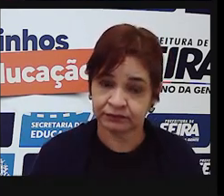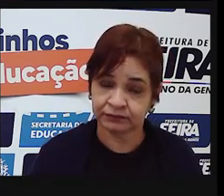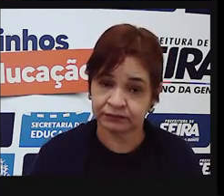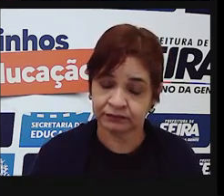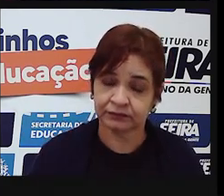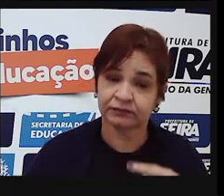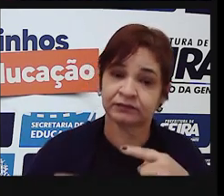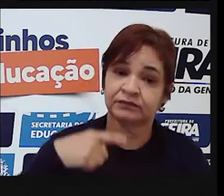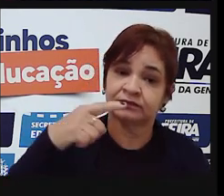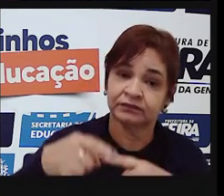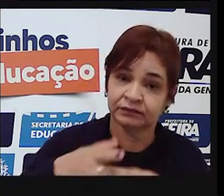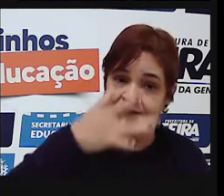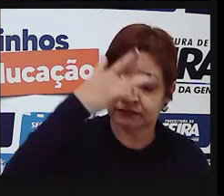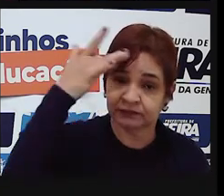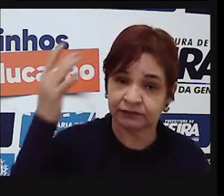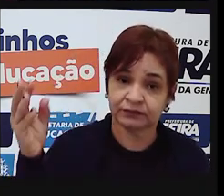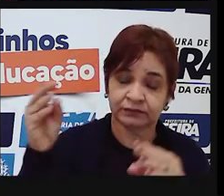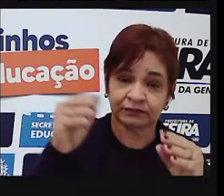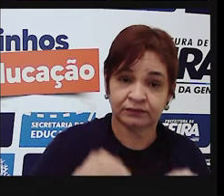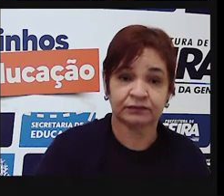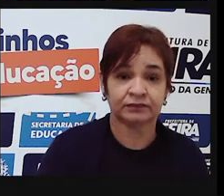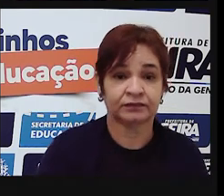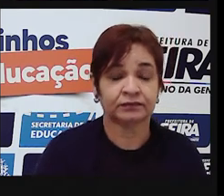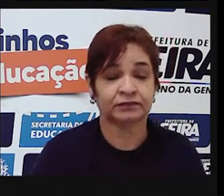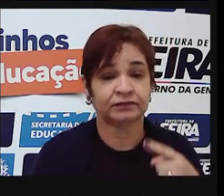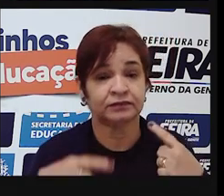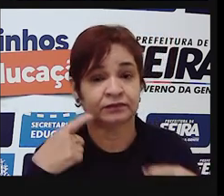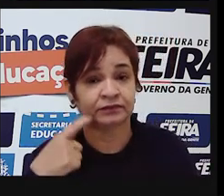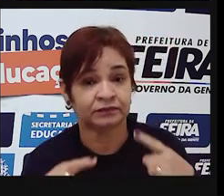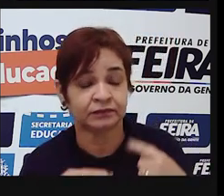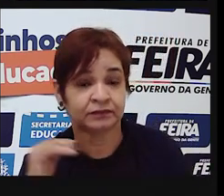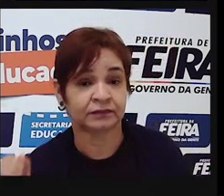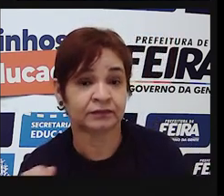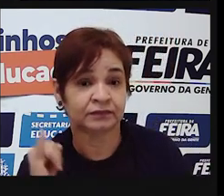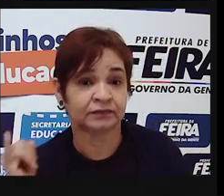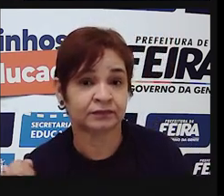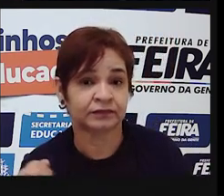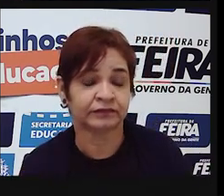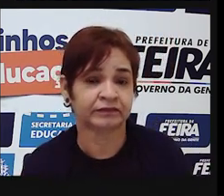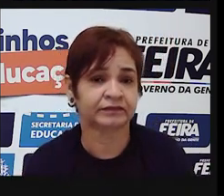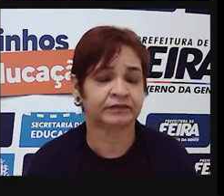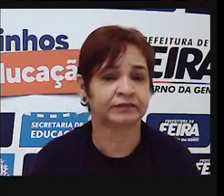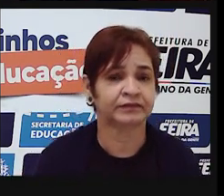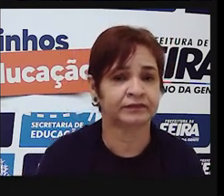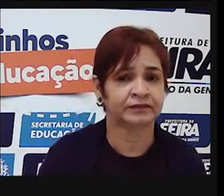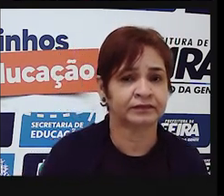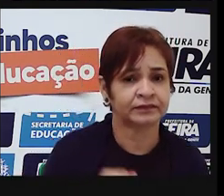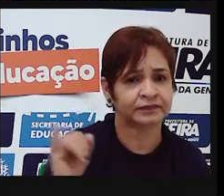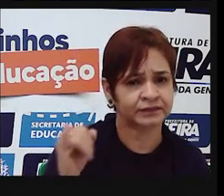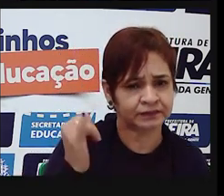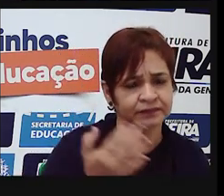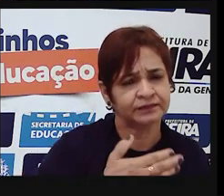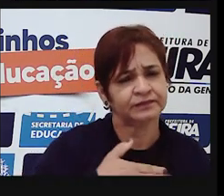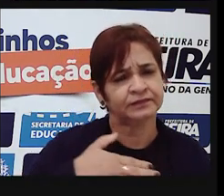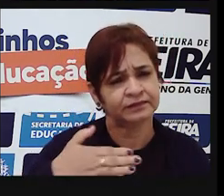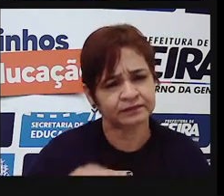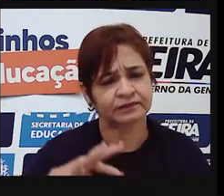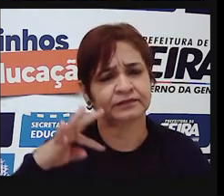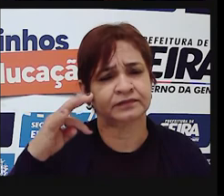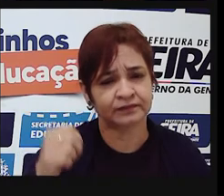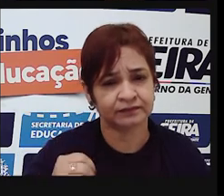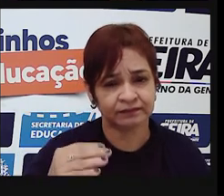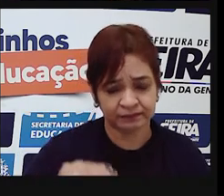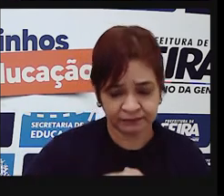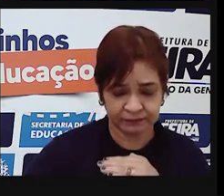que vieram depois. Isso é muito importante. Sempre tem alguém que é a pioneira, que abre as portas para que outras